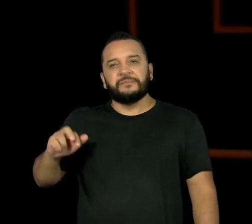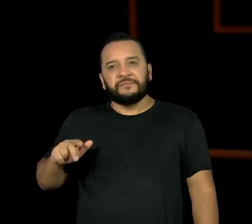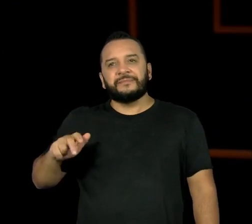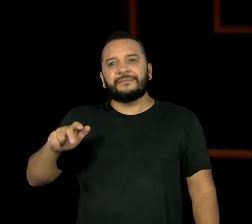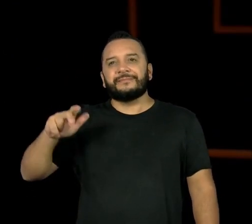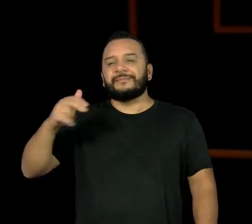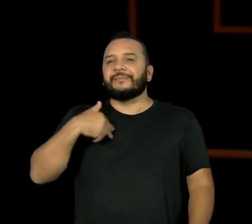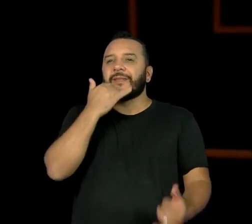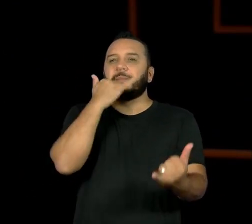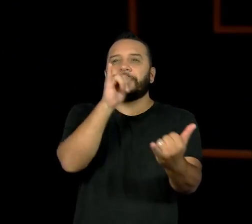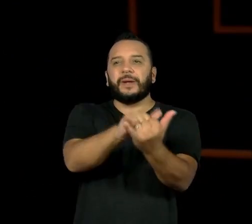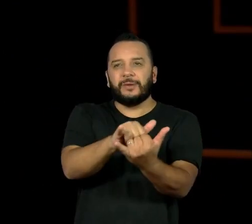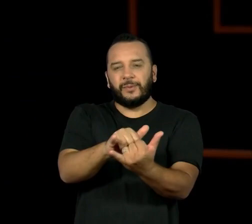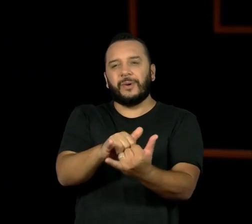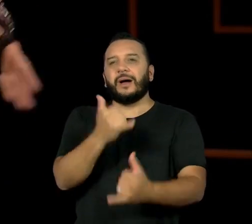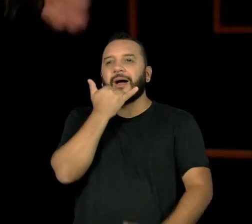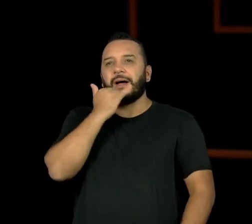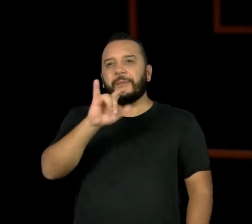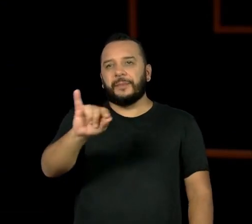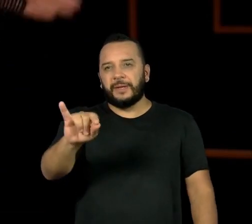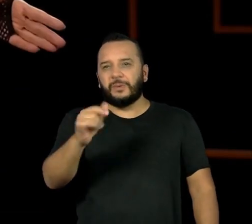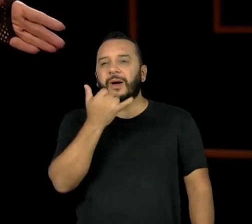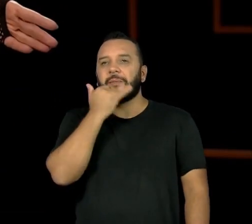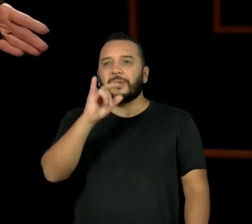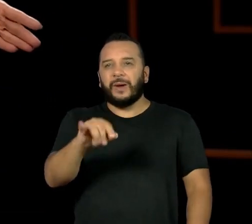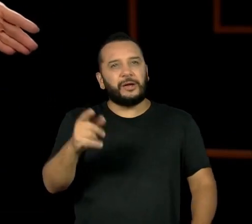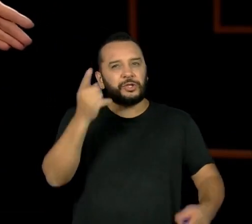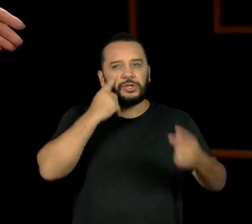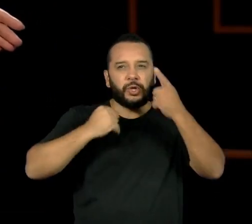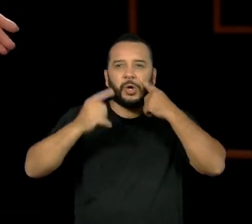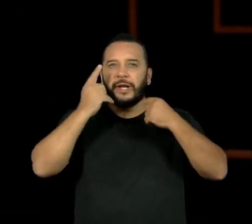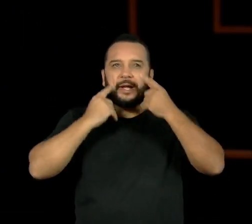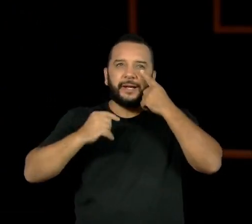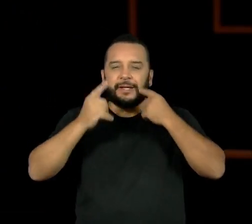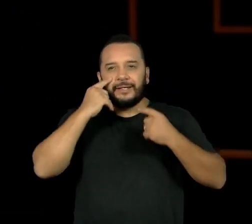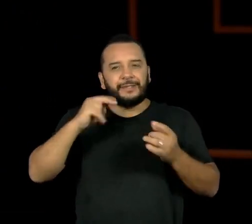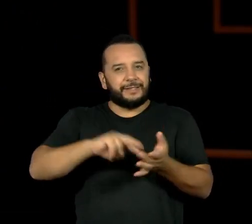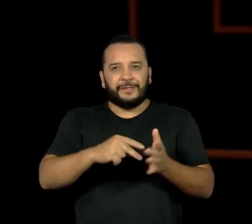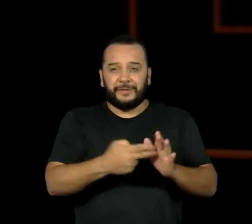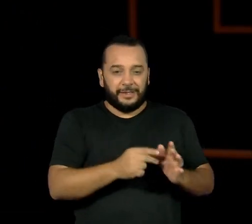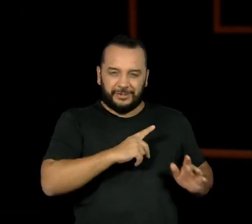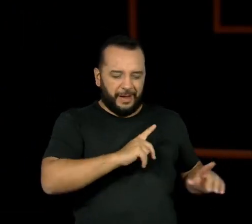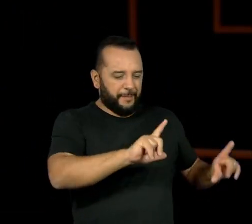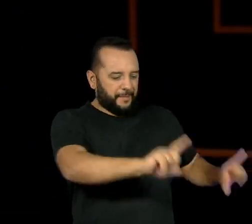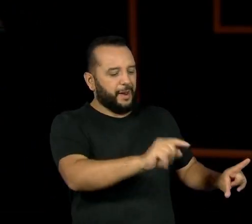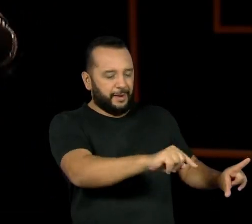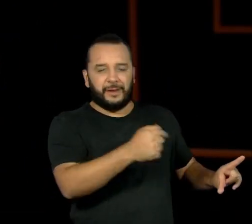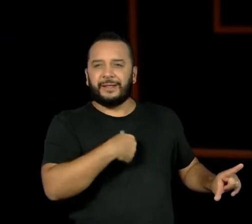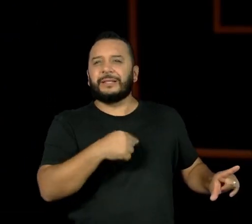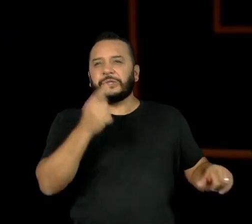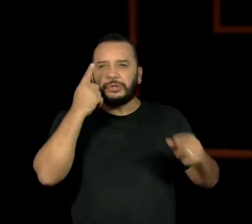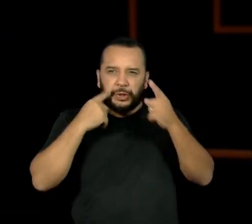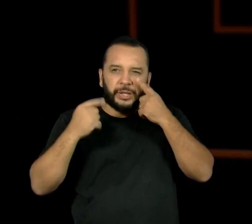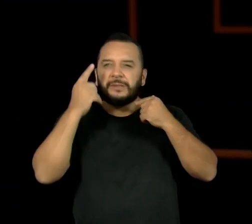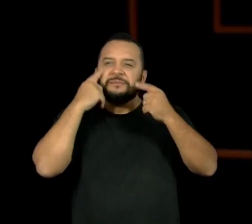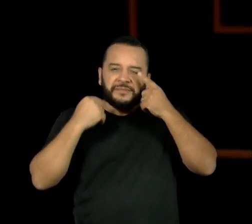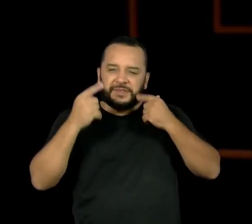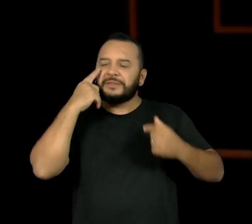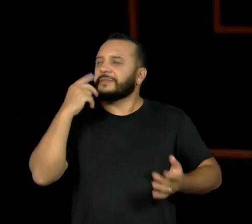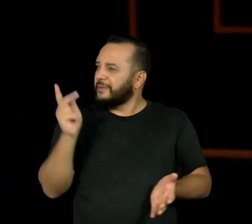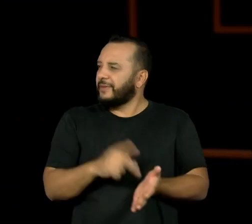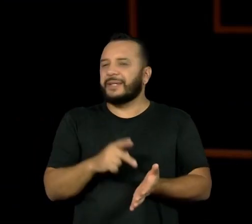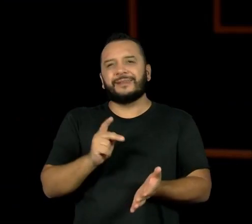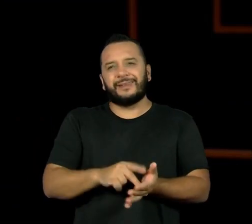perdoar. E aí o cara não aguentou e meteu uma placa, Alto do Perdão. Nossa, mas eu chorei. Ali